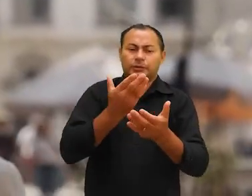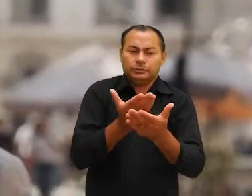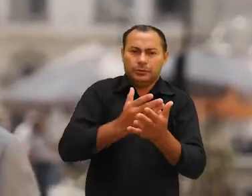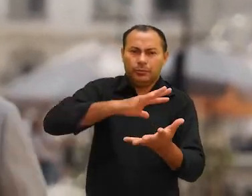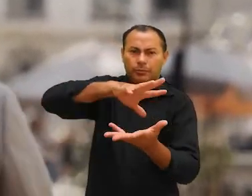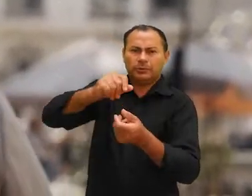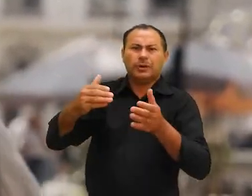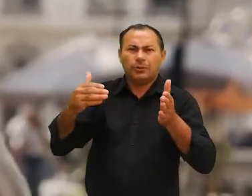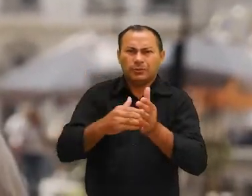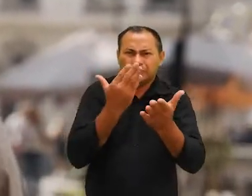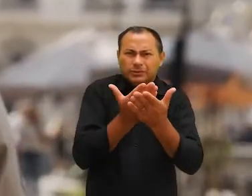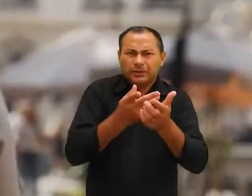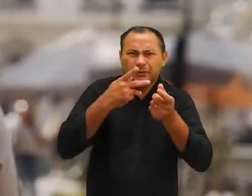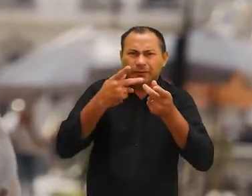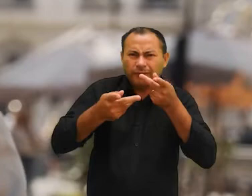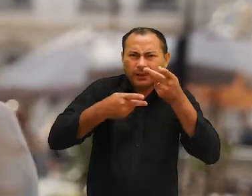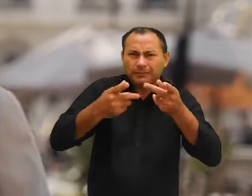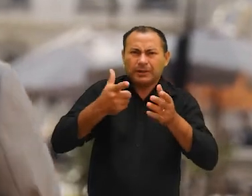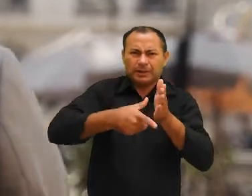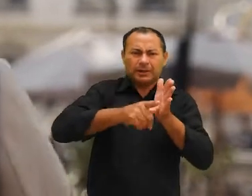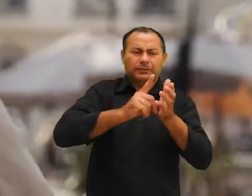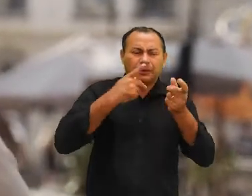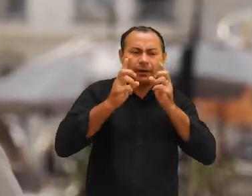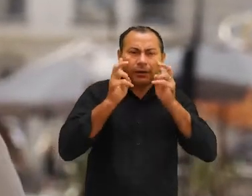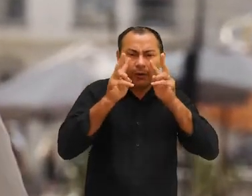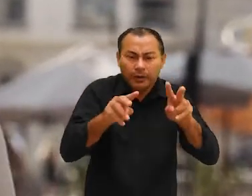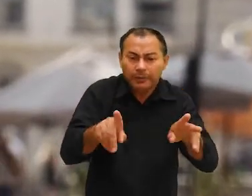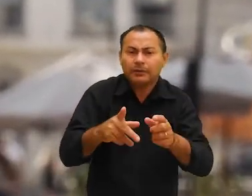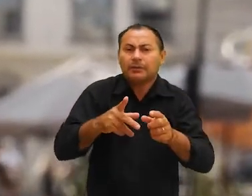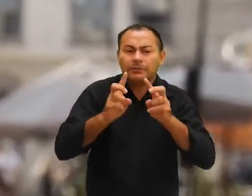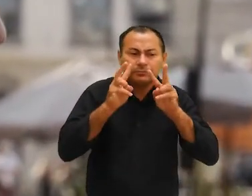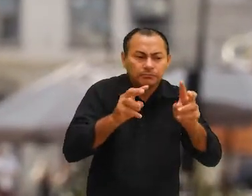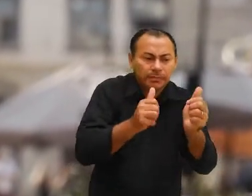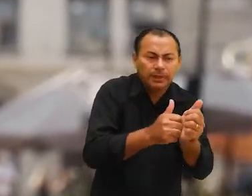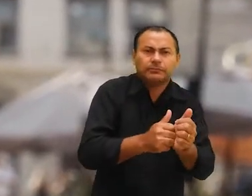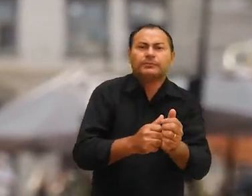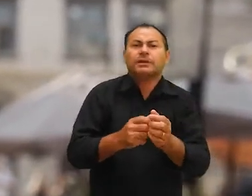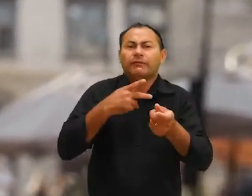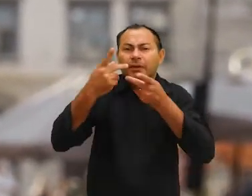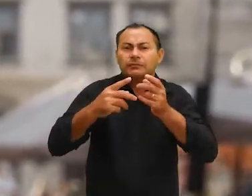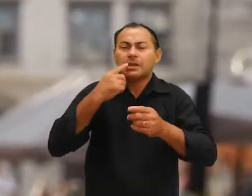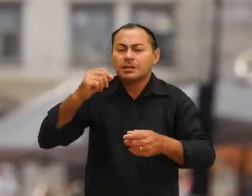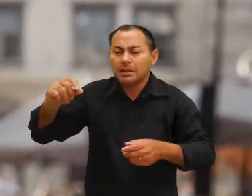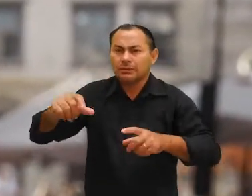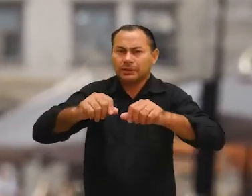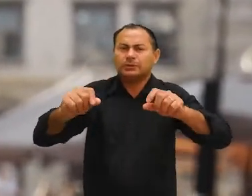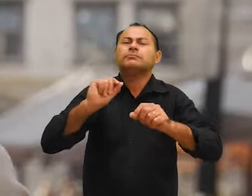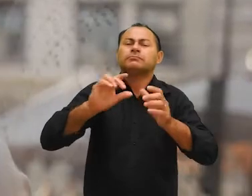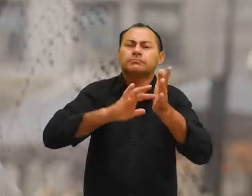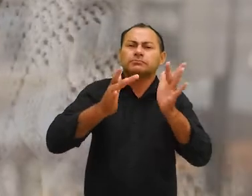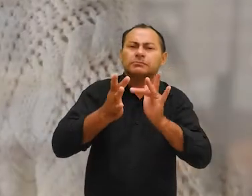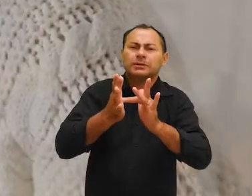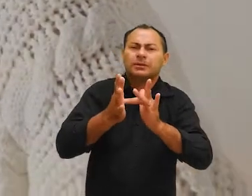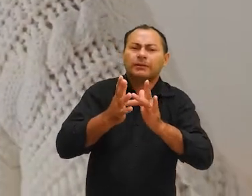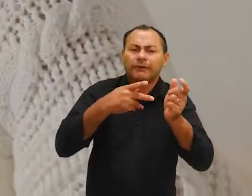estudo começamos a falar sobre olhar ao redor quando falamos sobre o sal da terra O Que Jesus quis dizer com essa ilustração